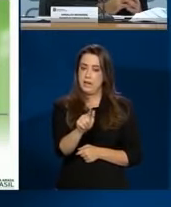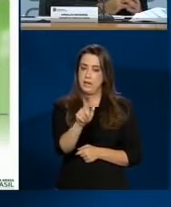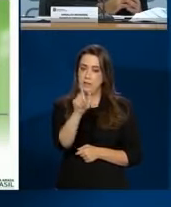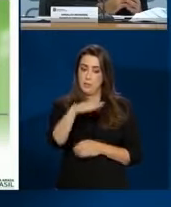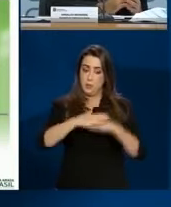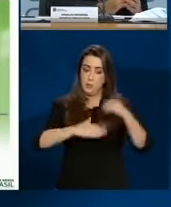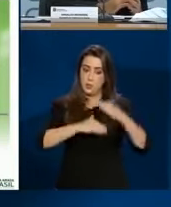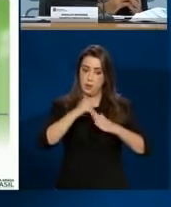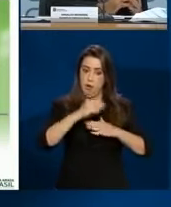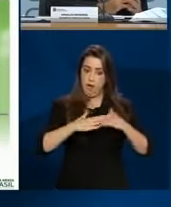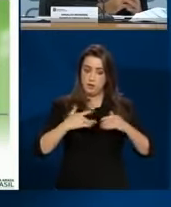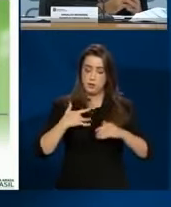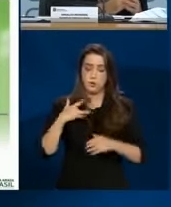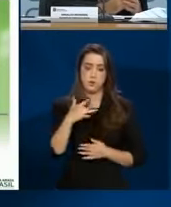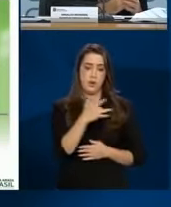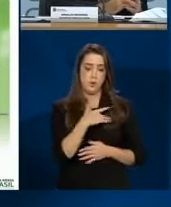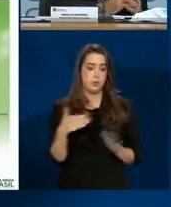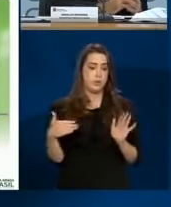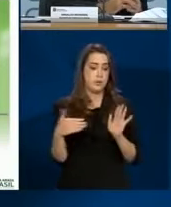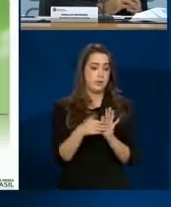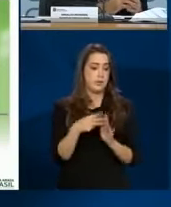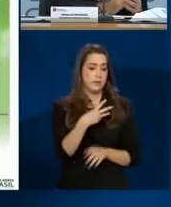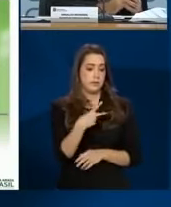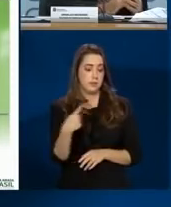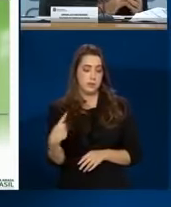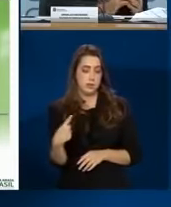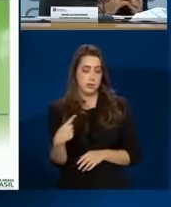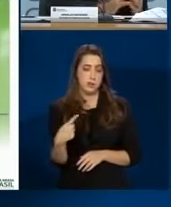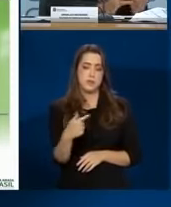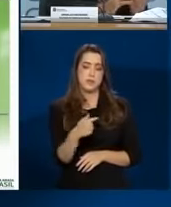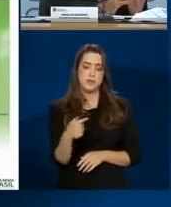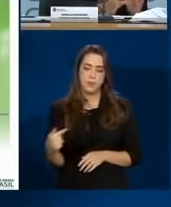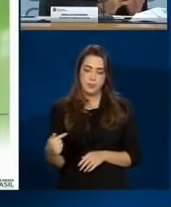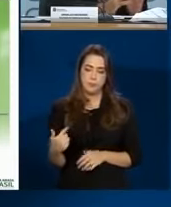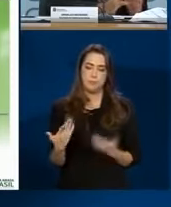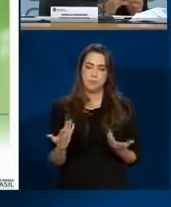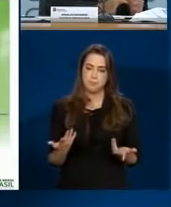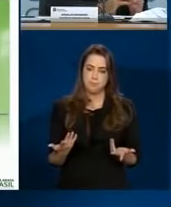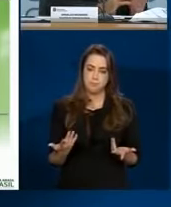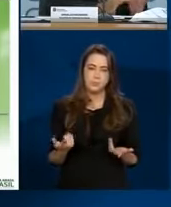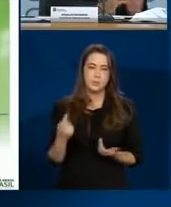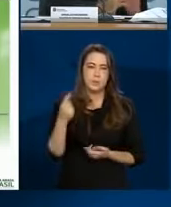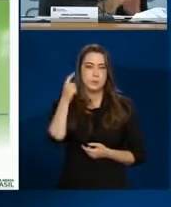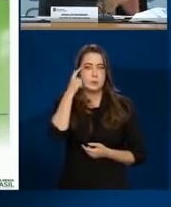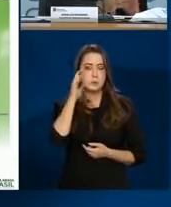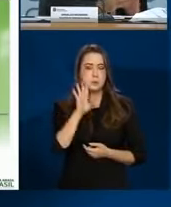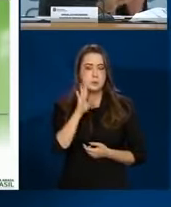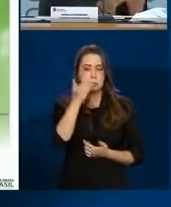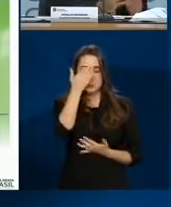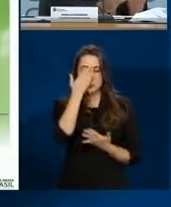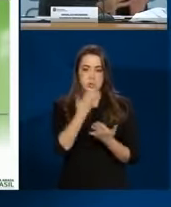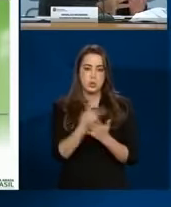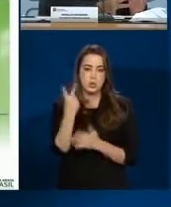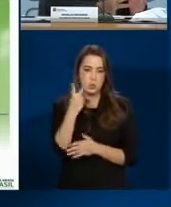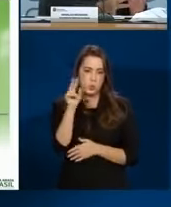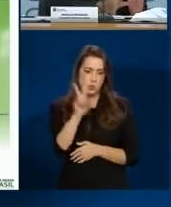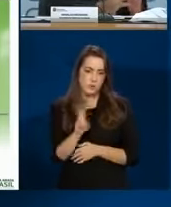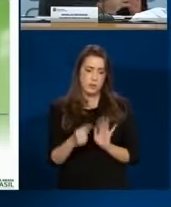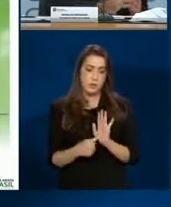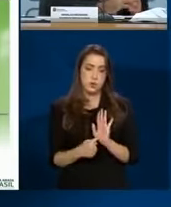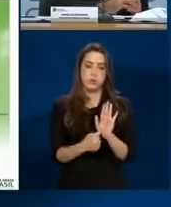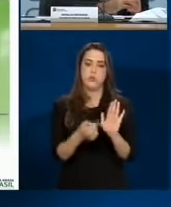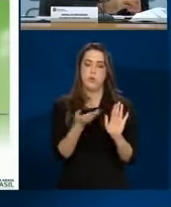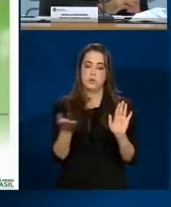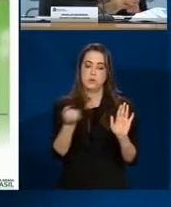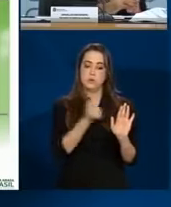até a semana epidemiológica 31ª, né? Creio, se a memória não me falha, essa é a segunda vez que nós trazemos esses